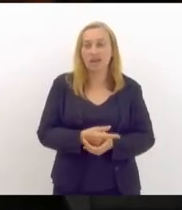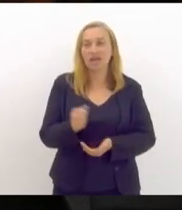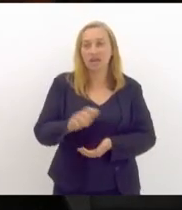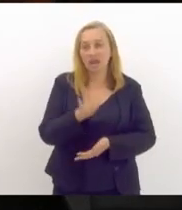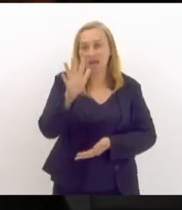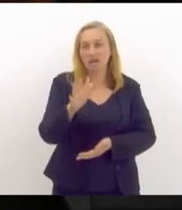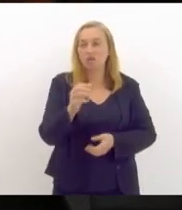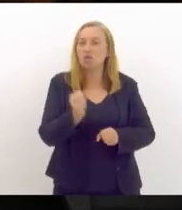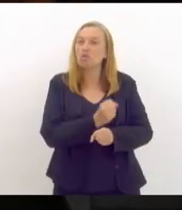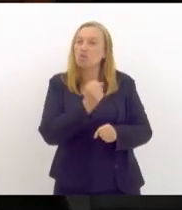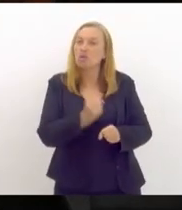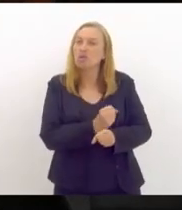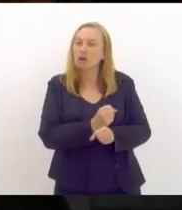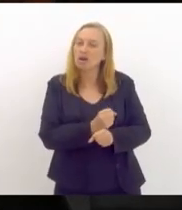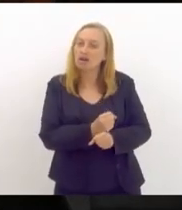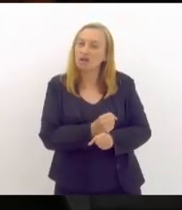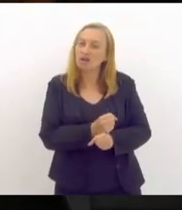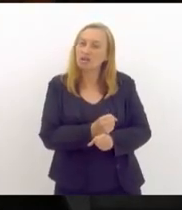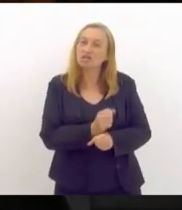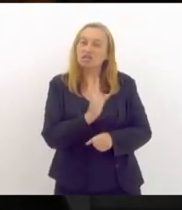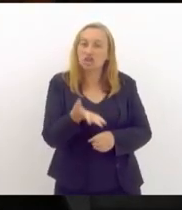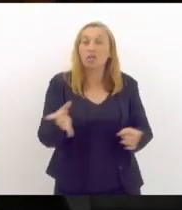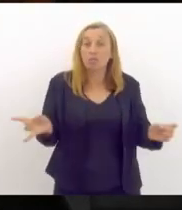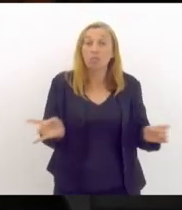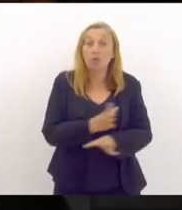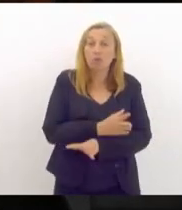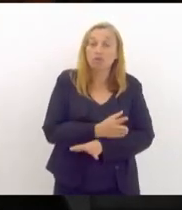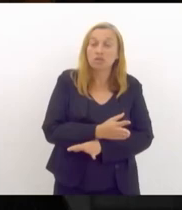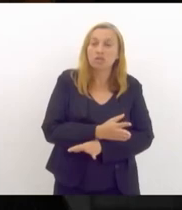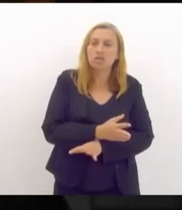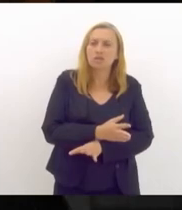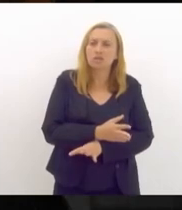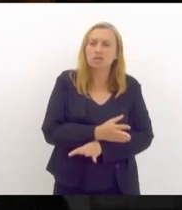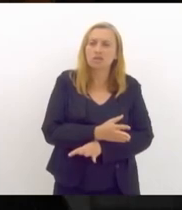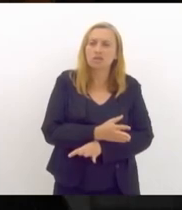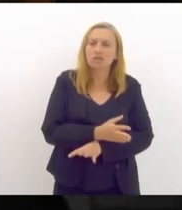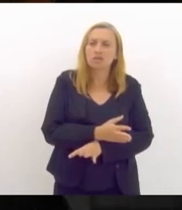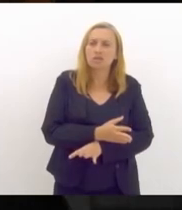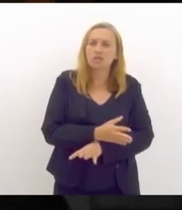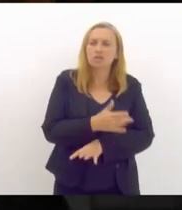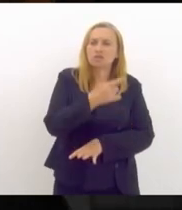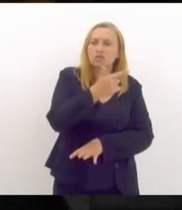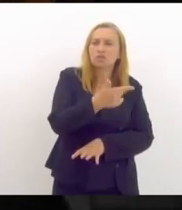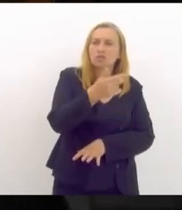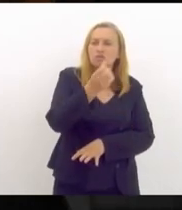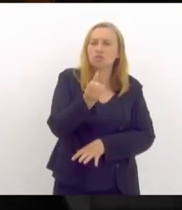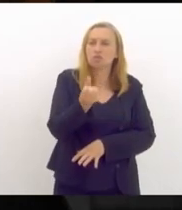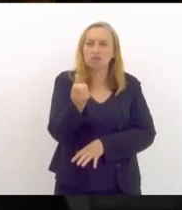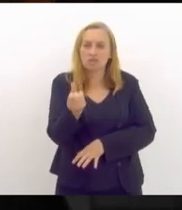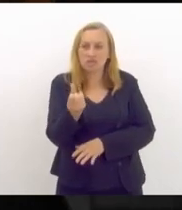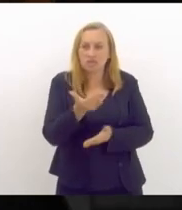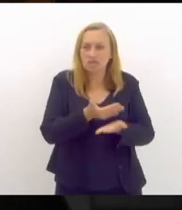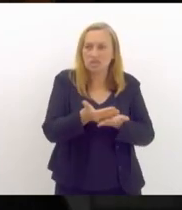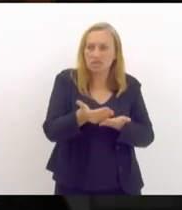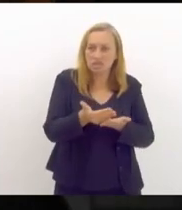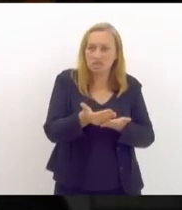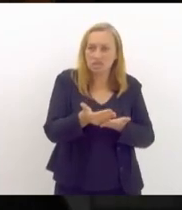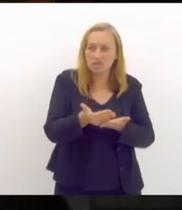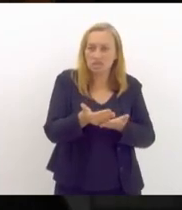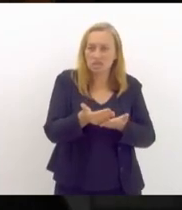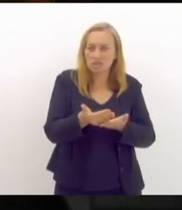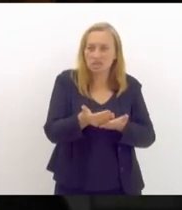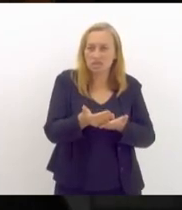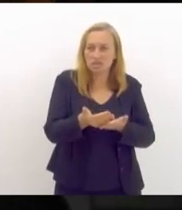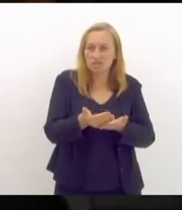que teria que ter sido pronta já pronta nessa obra é em 2016 teria tecido inaugurada